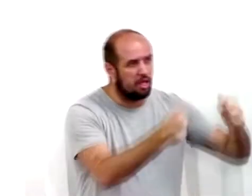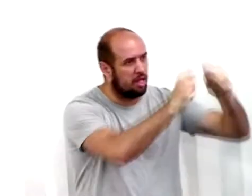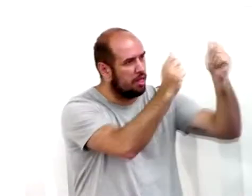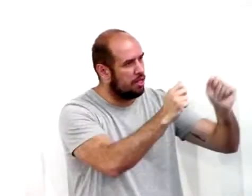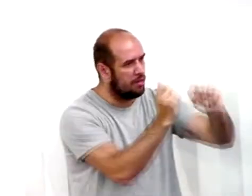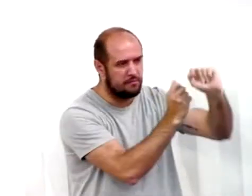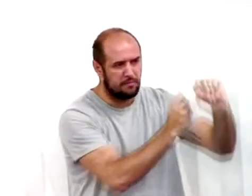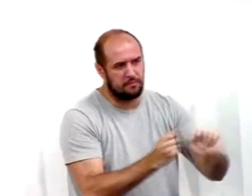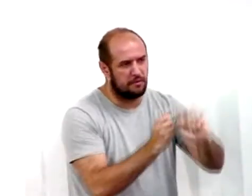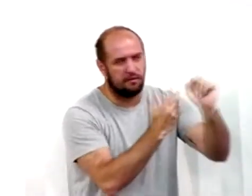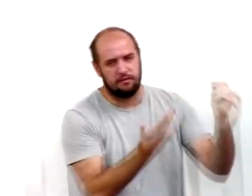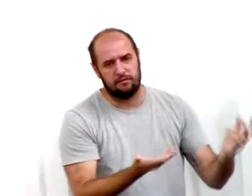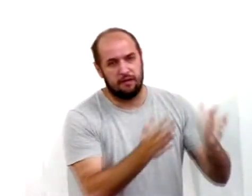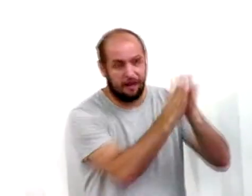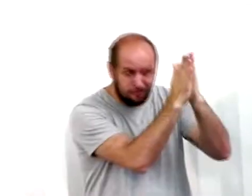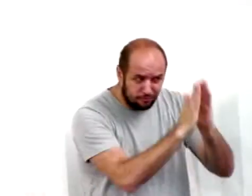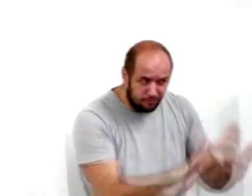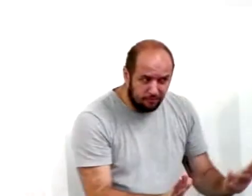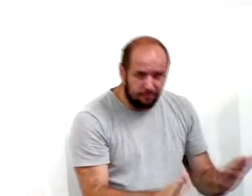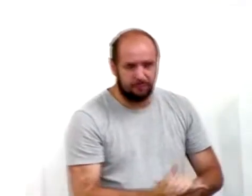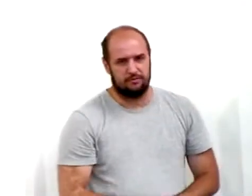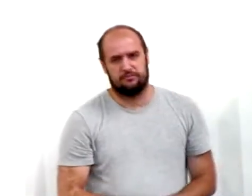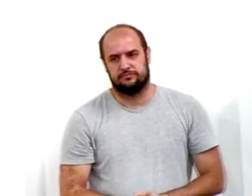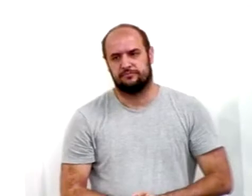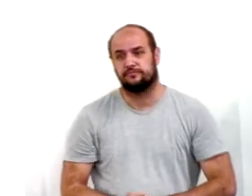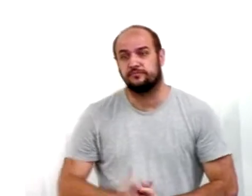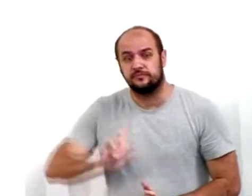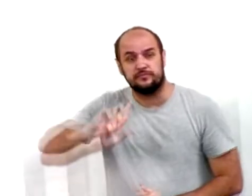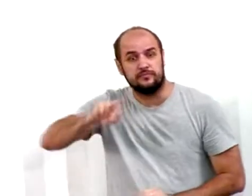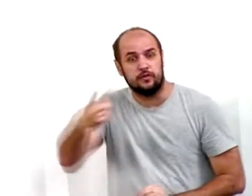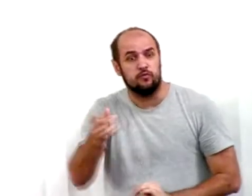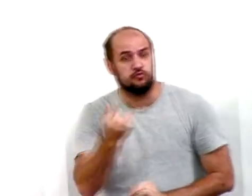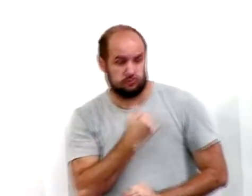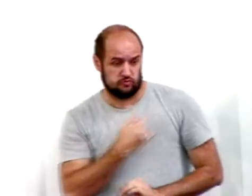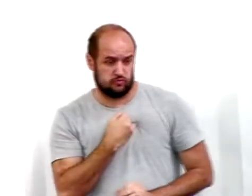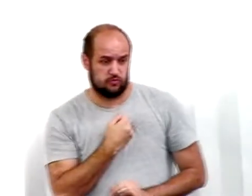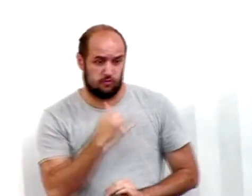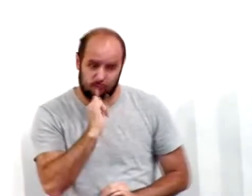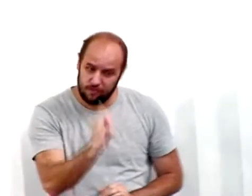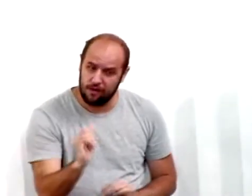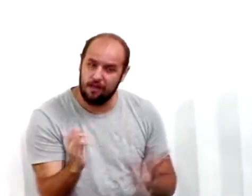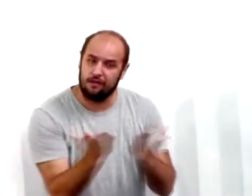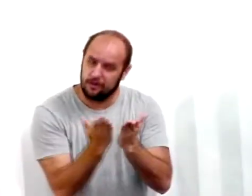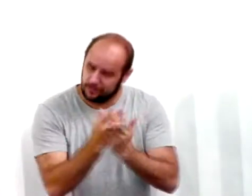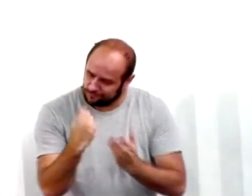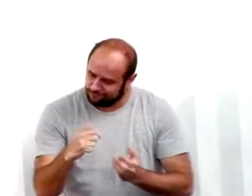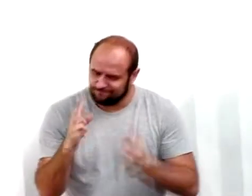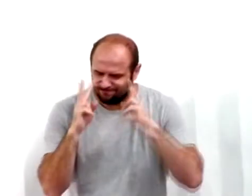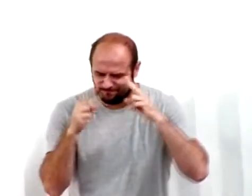suas cartas, para que os crentes possam examinar as suas vidas,